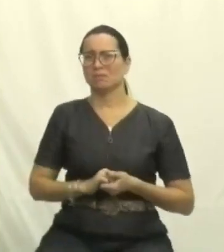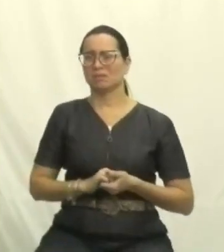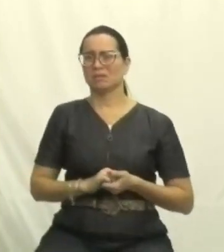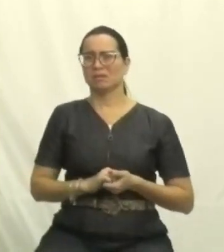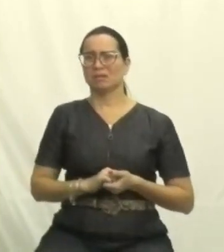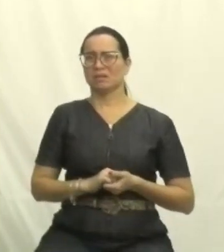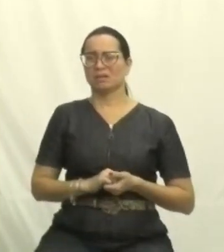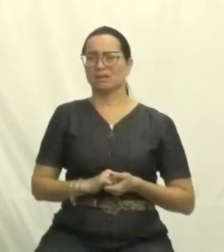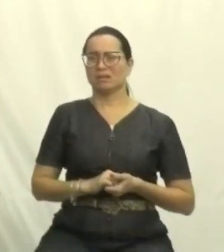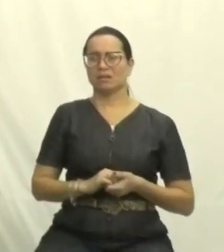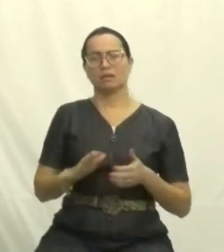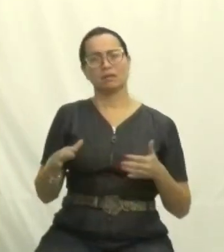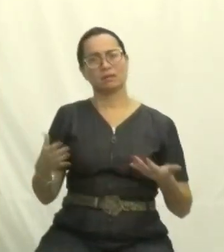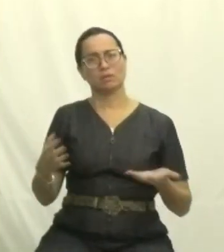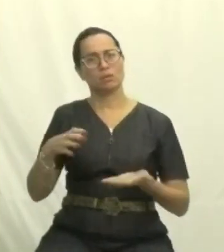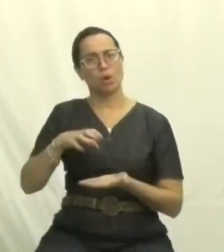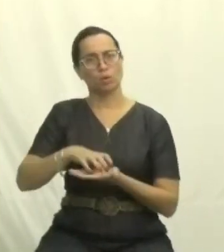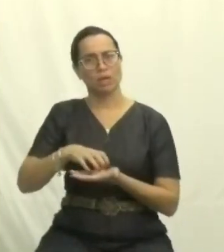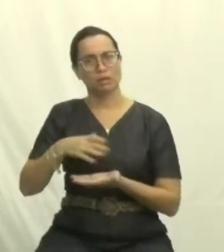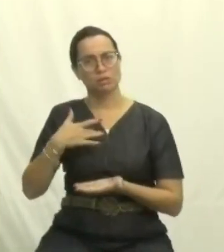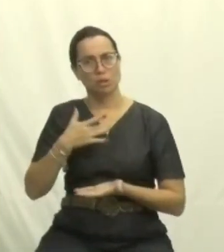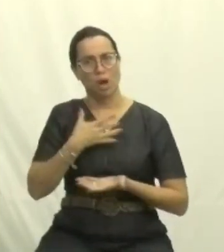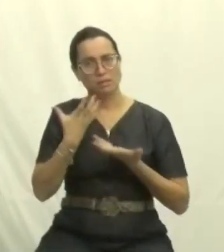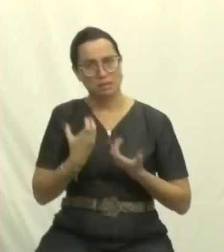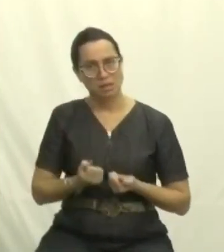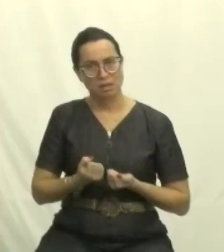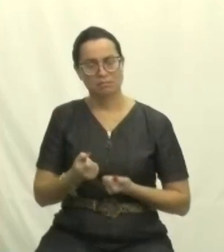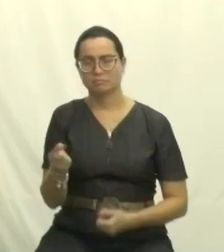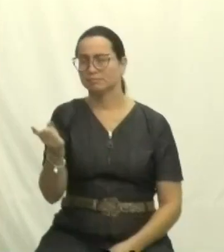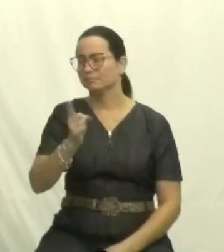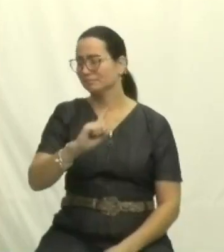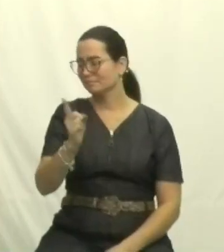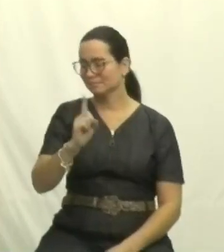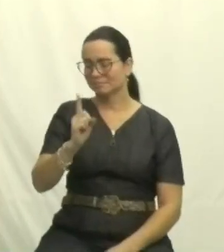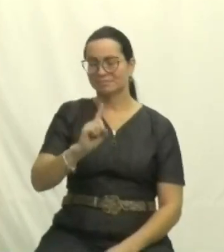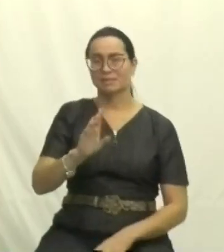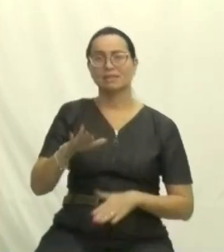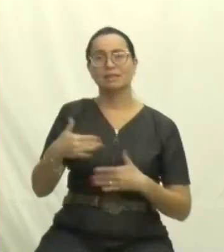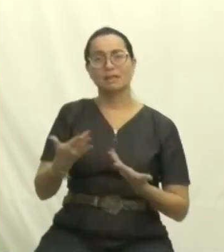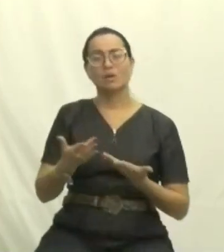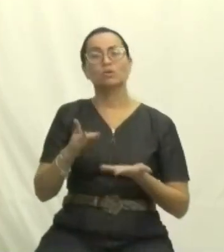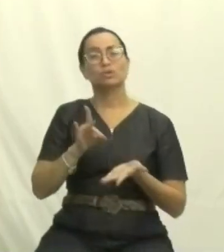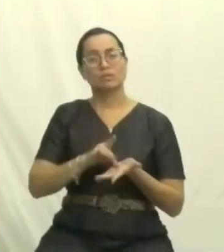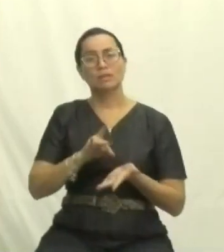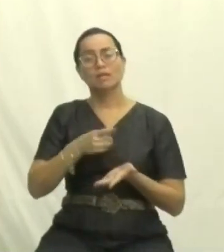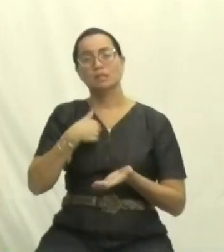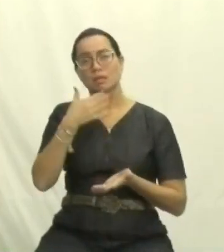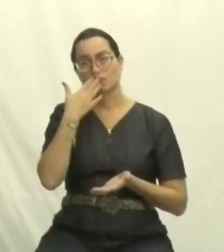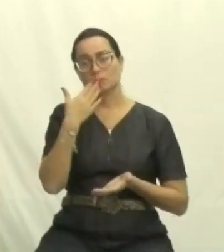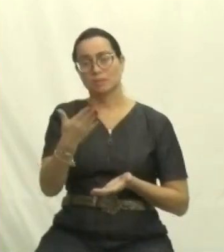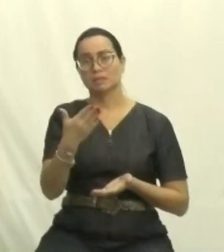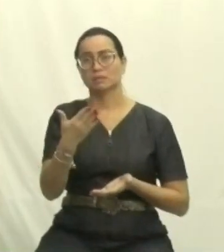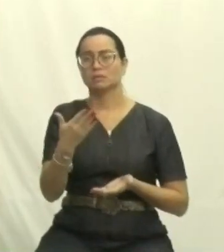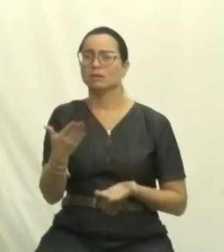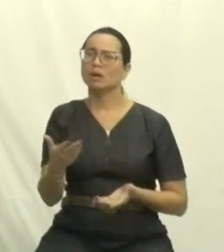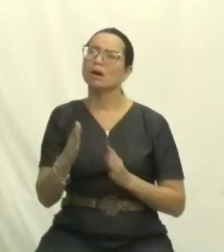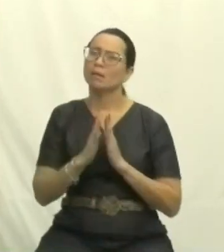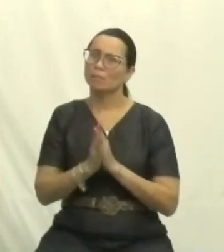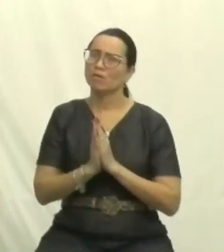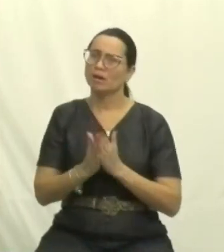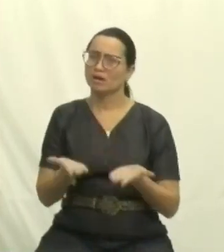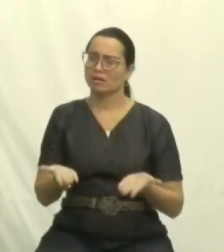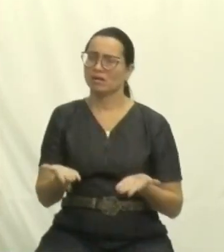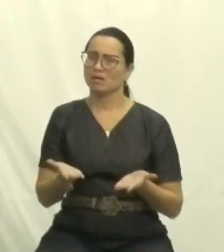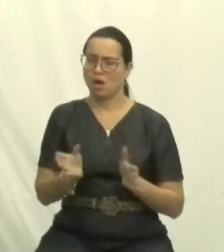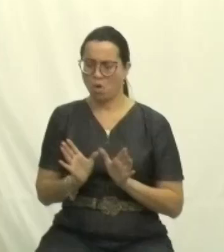tolerar. Então, eu peço, de fato, através desse requerimento, uma força-tarefa